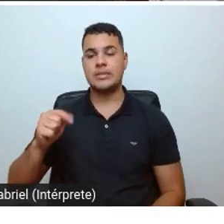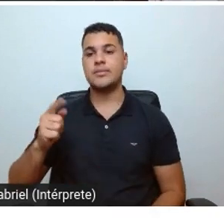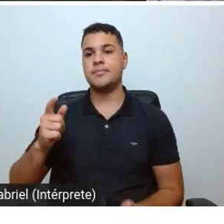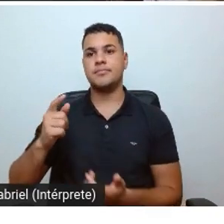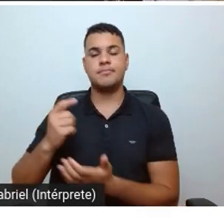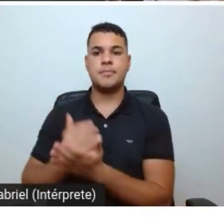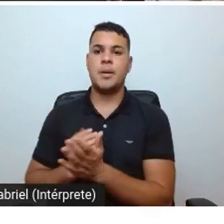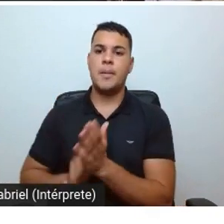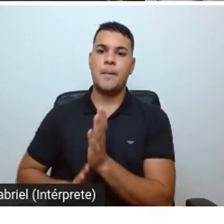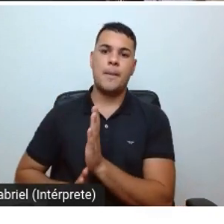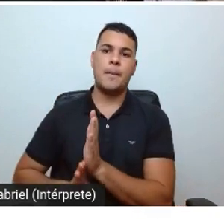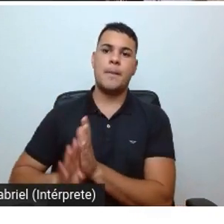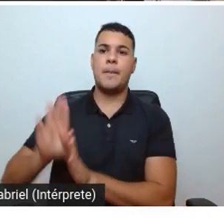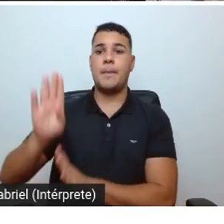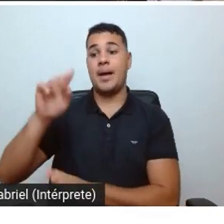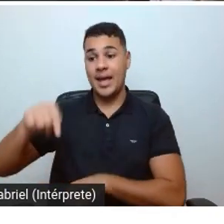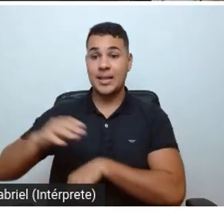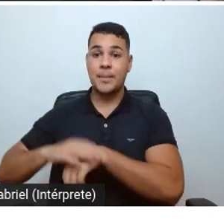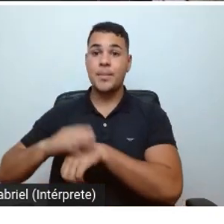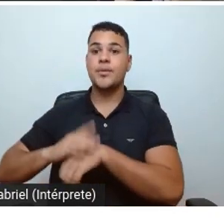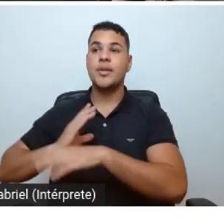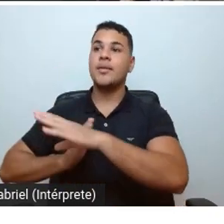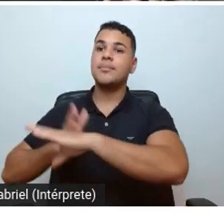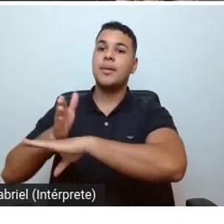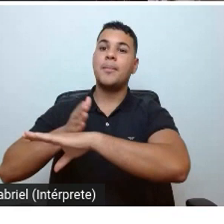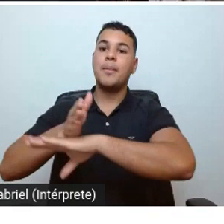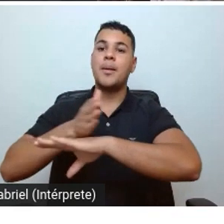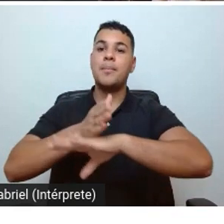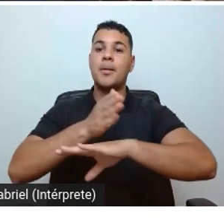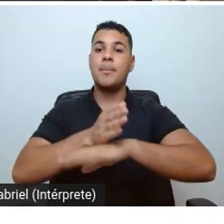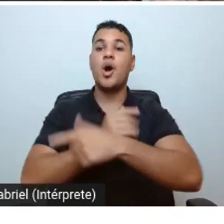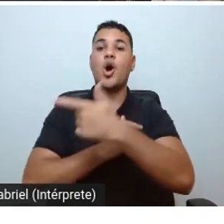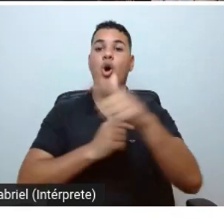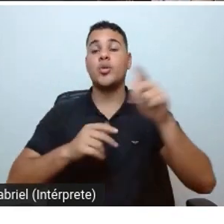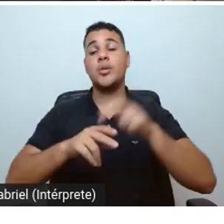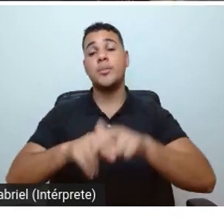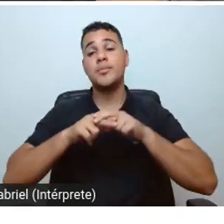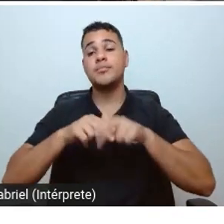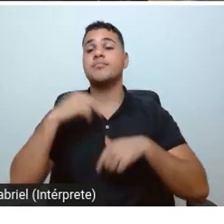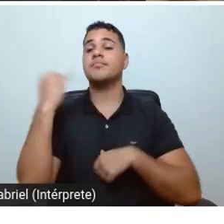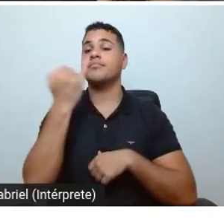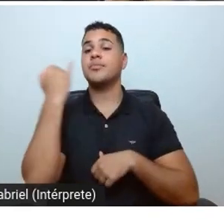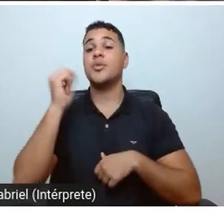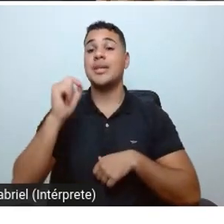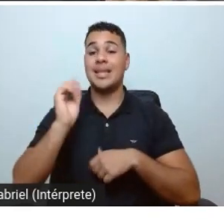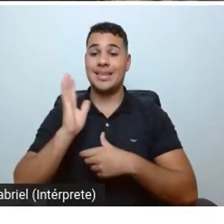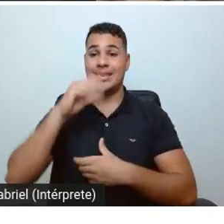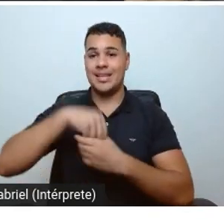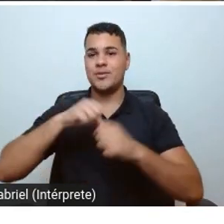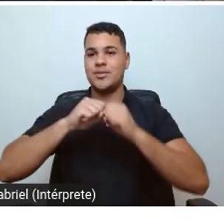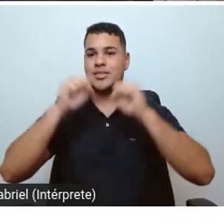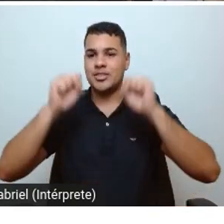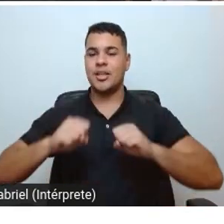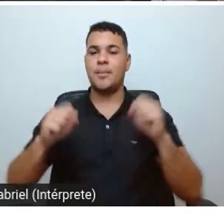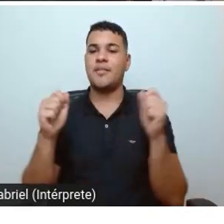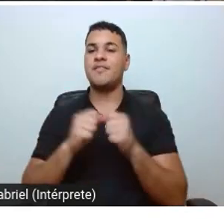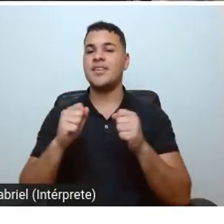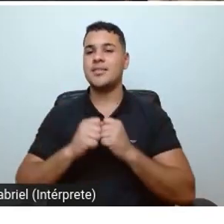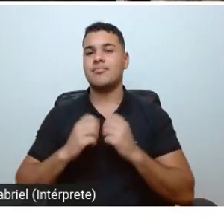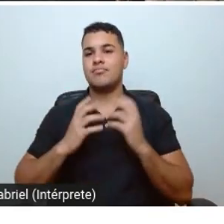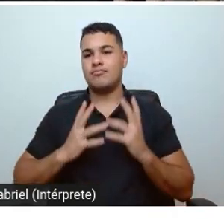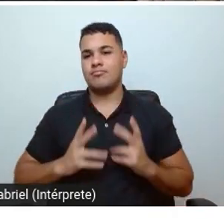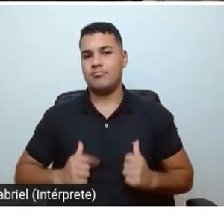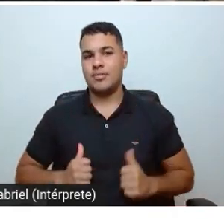está invadindo outras intenções. Então é necessário uma limpeza nessa intenção porque ela